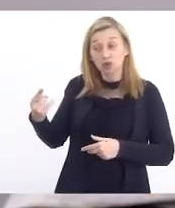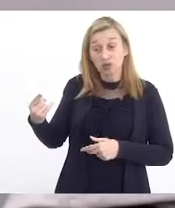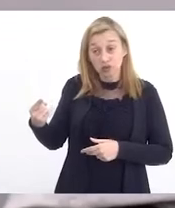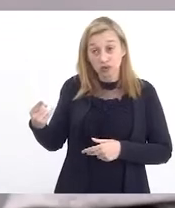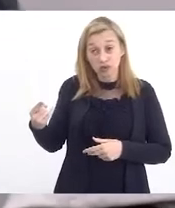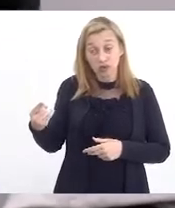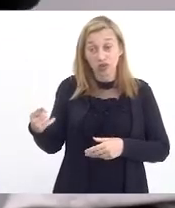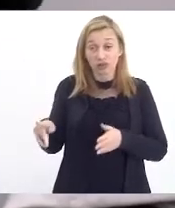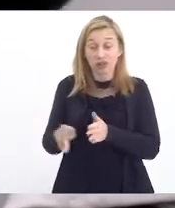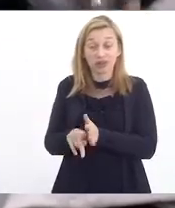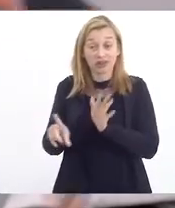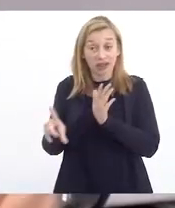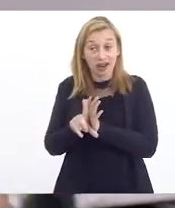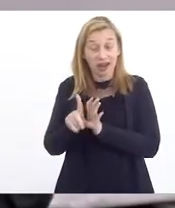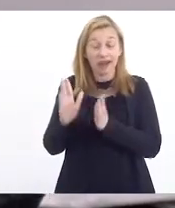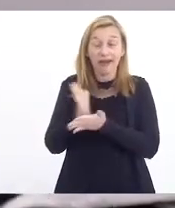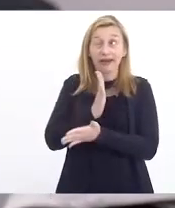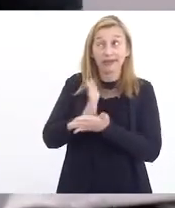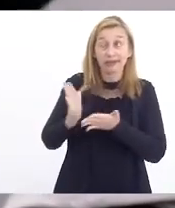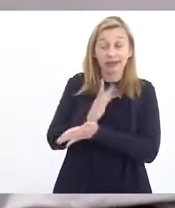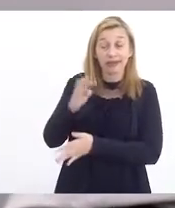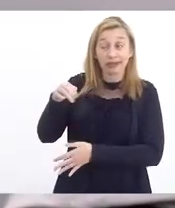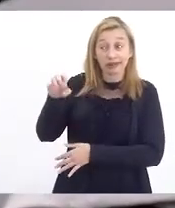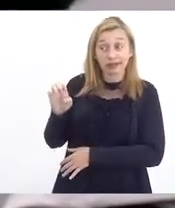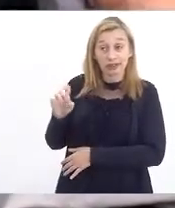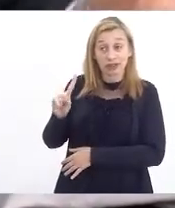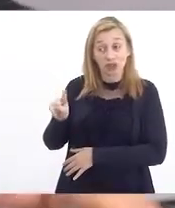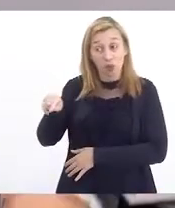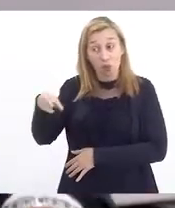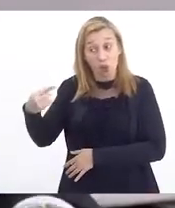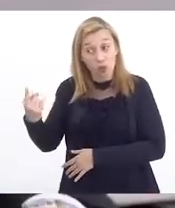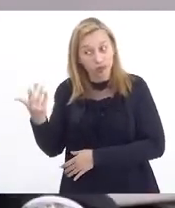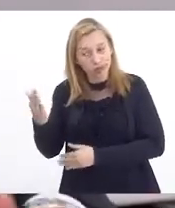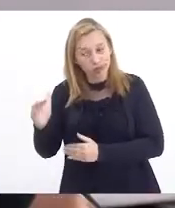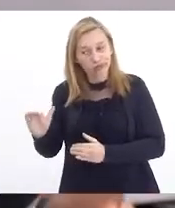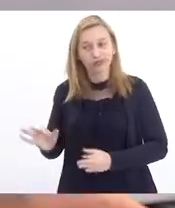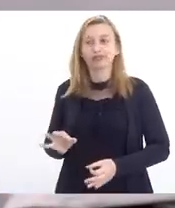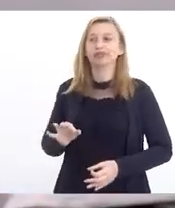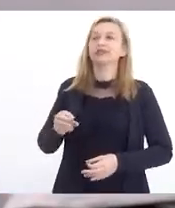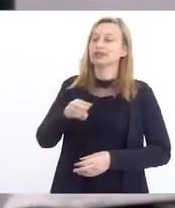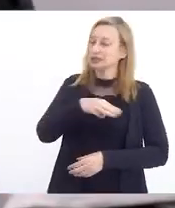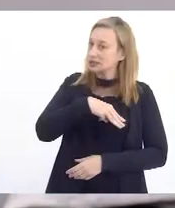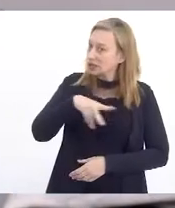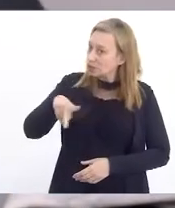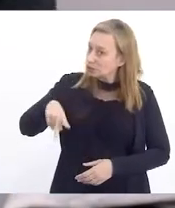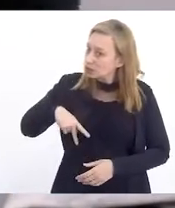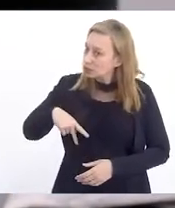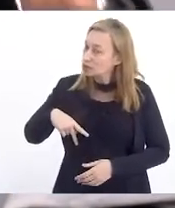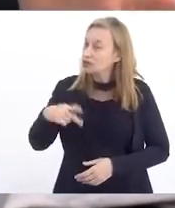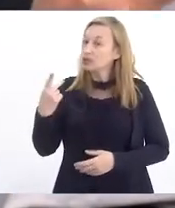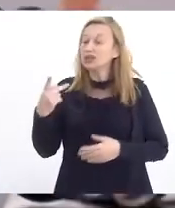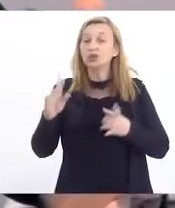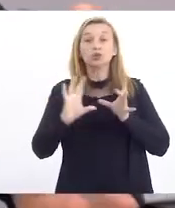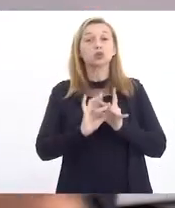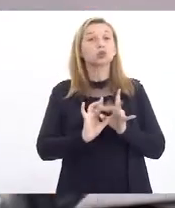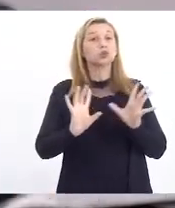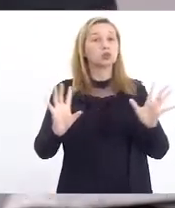vezes, muitas vezes, José Alexandre, até o douto Ministério Público, na sua